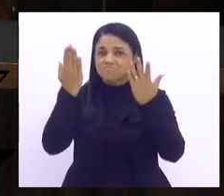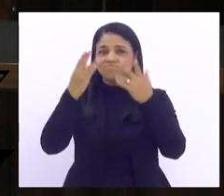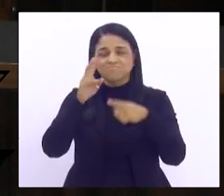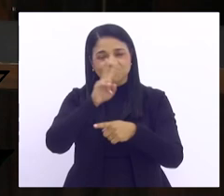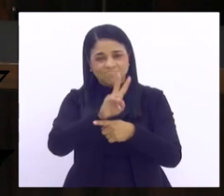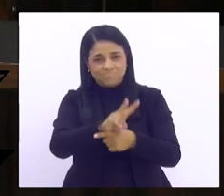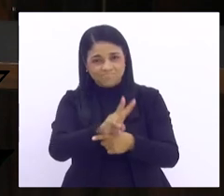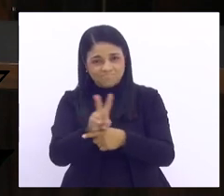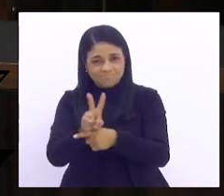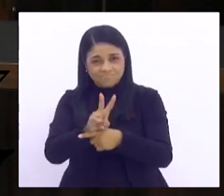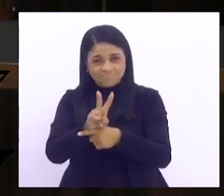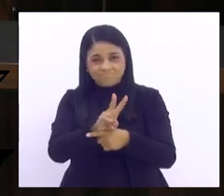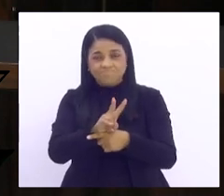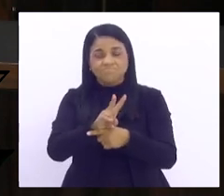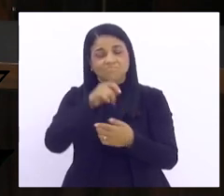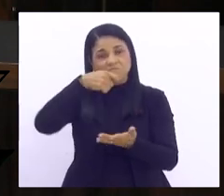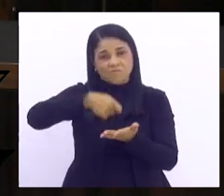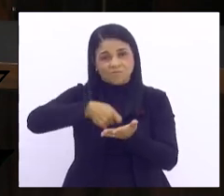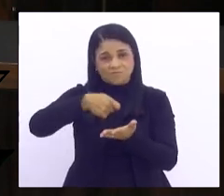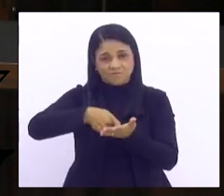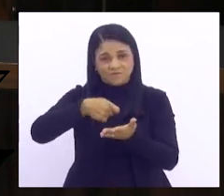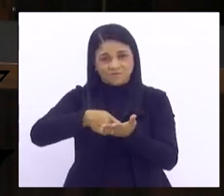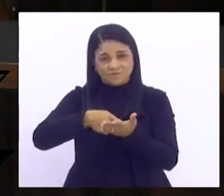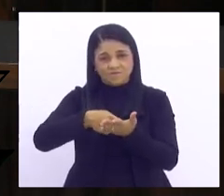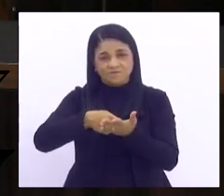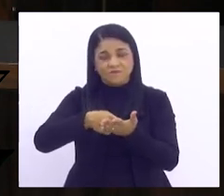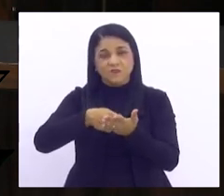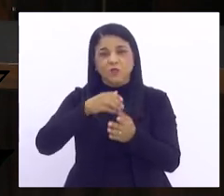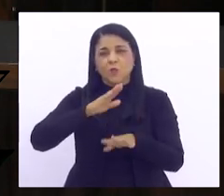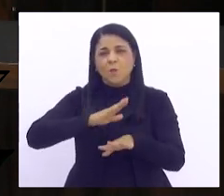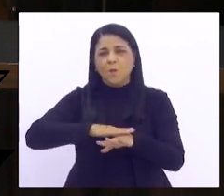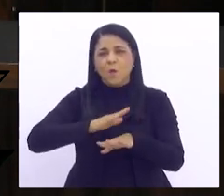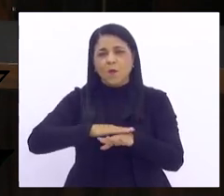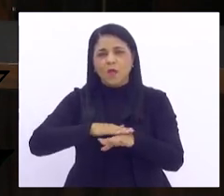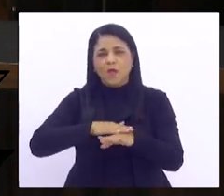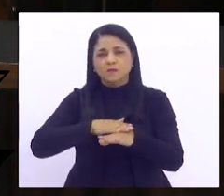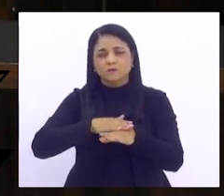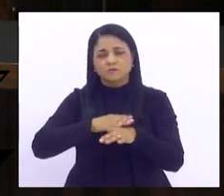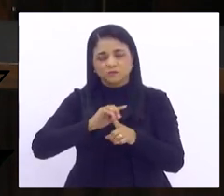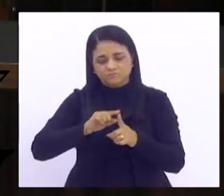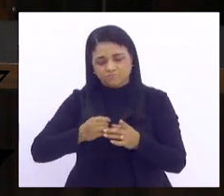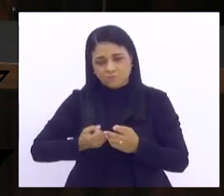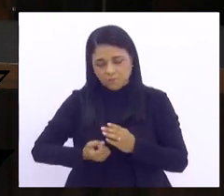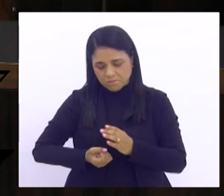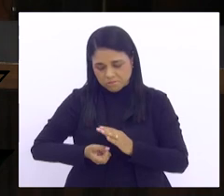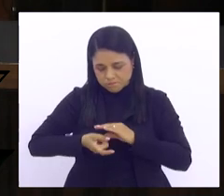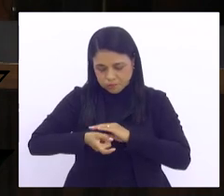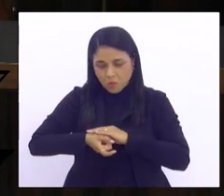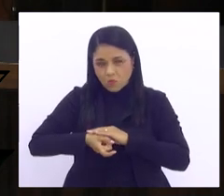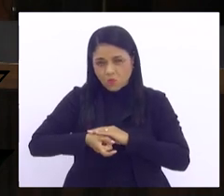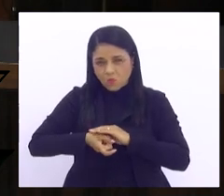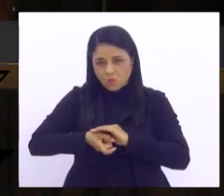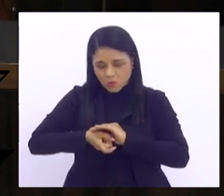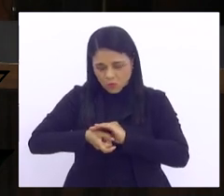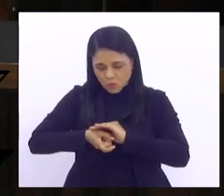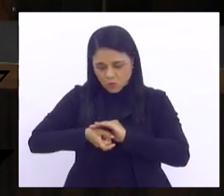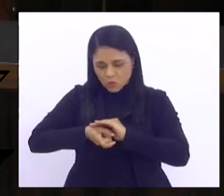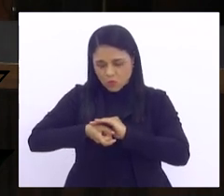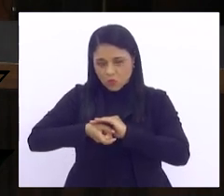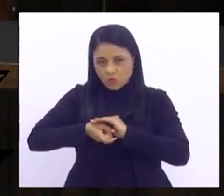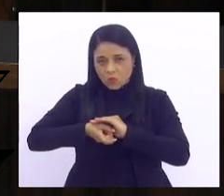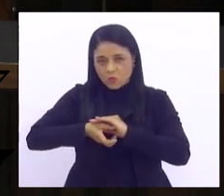em todas as suas fases, desde o momento da concepção até o seu último